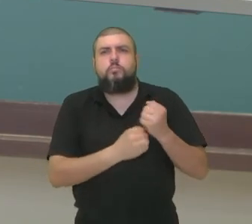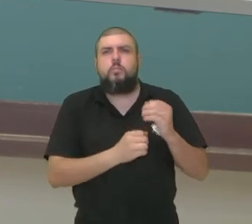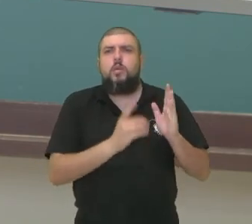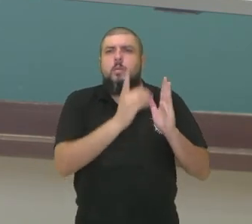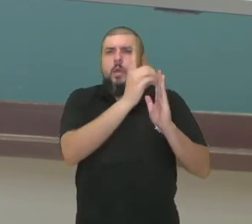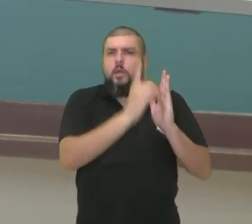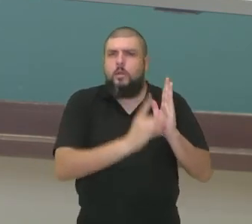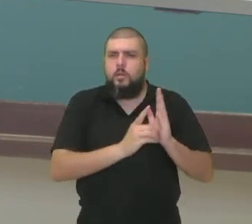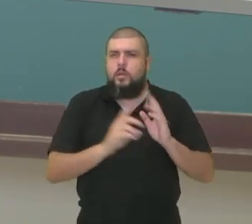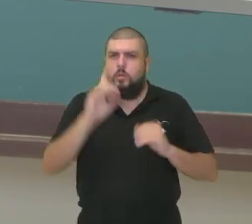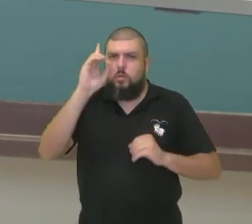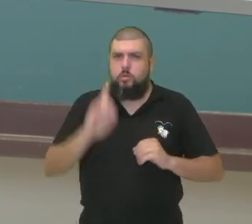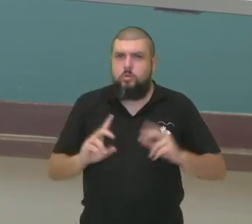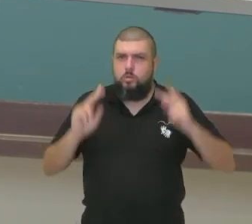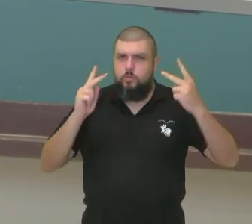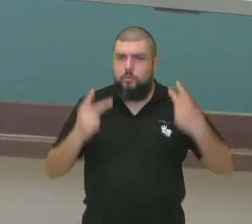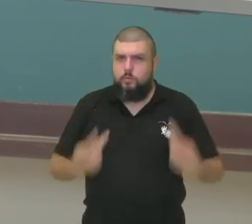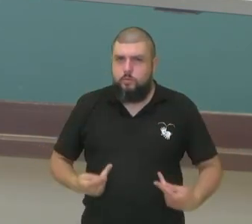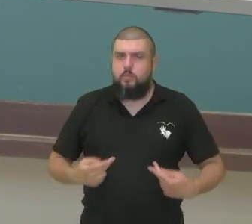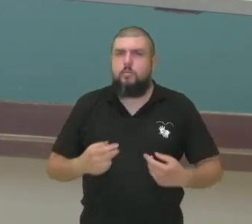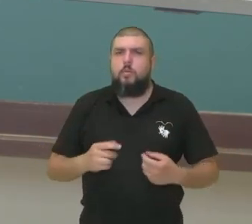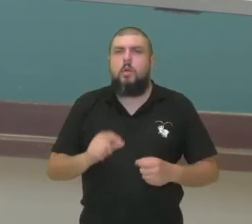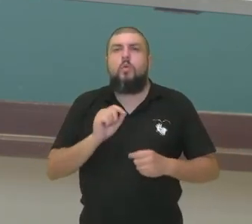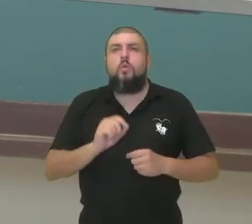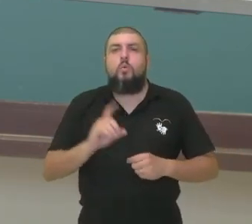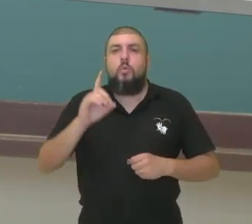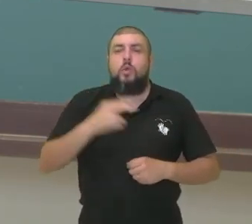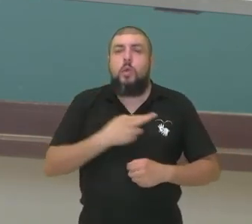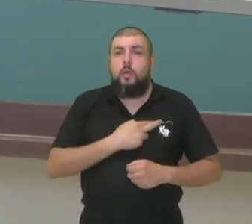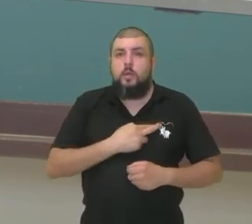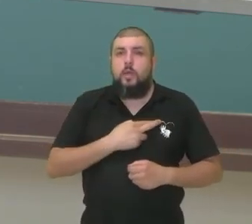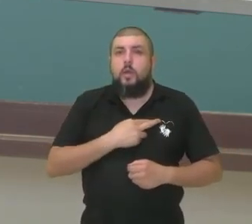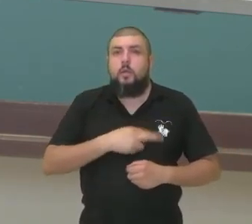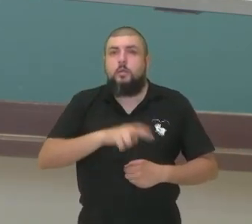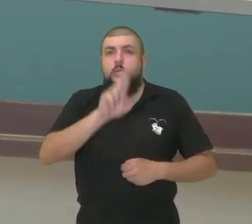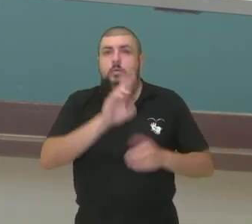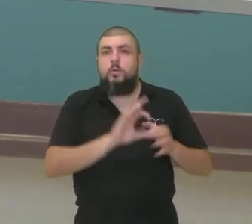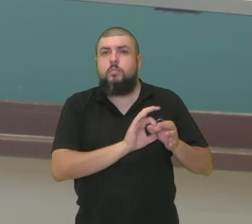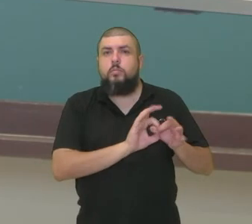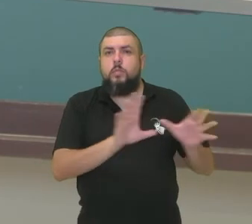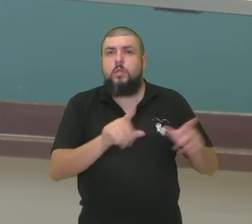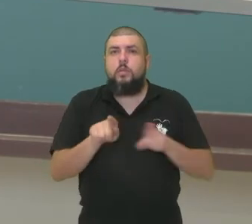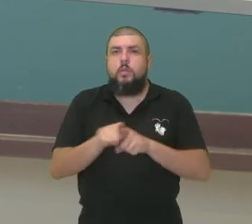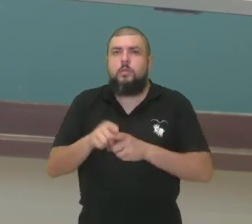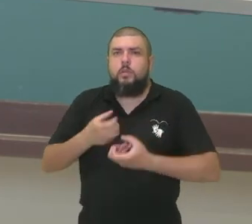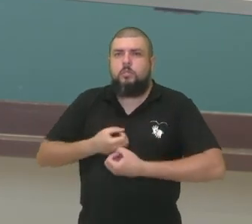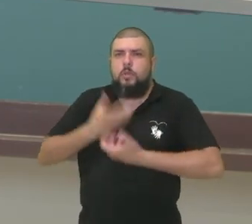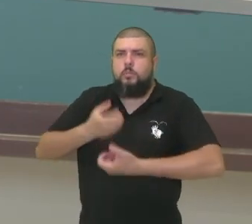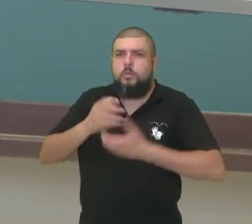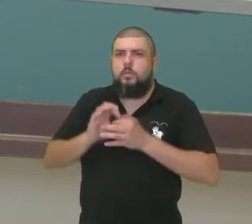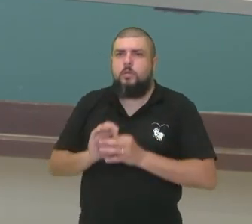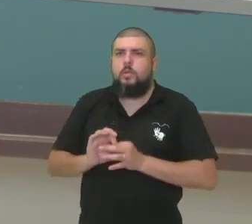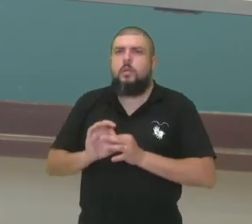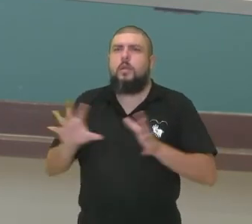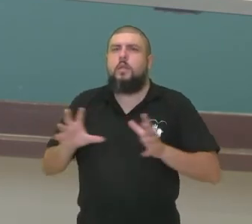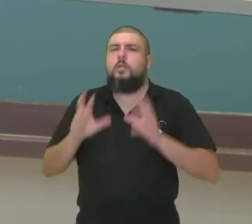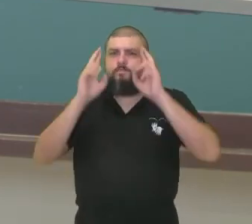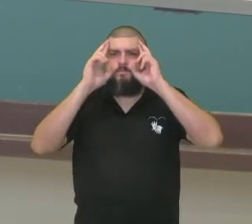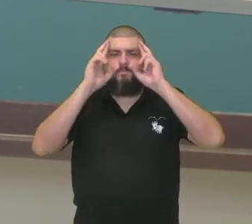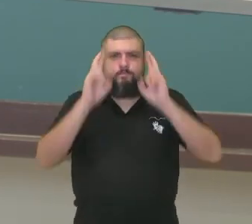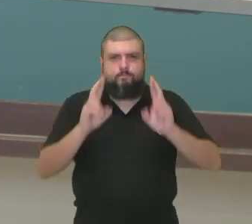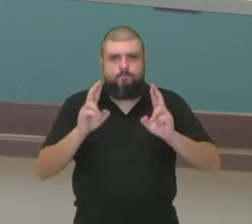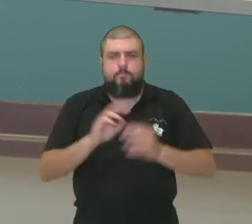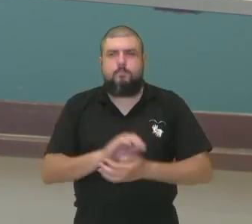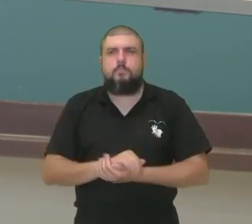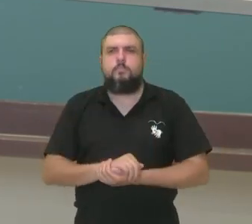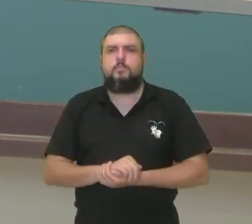tanto a liberdade religiosa como a liberdade de expressão são direitos humanos. Papa Francisco sempre com muita sabedoria. Já